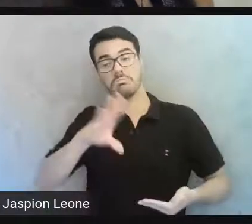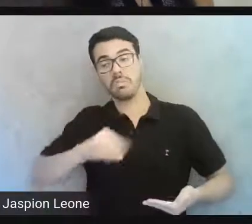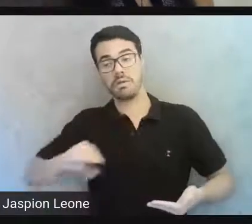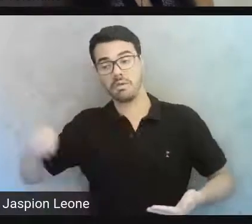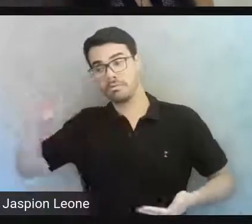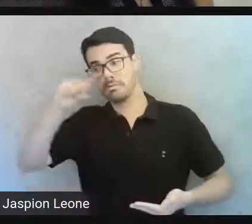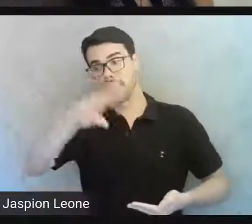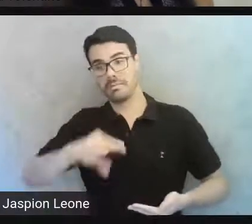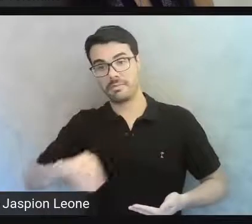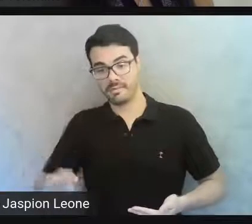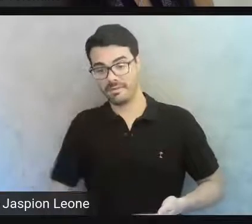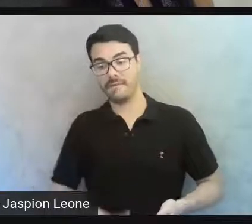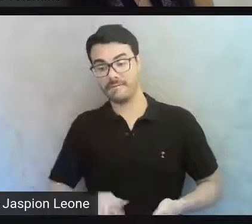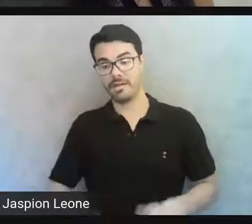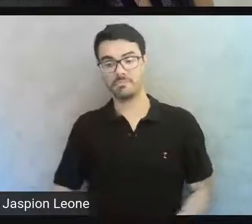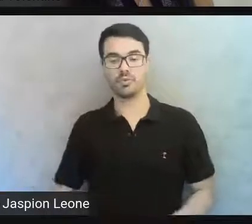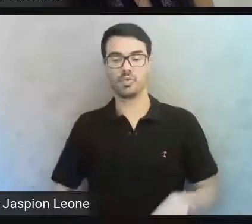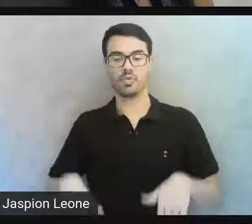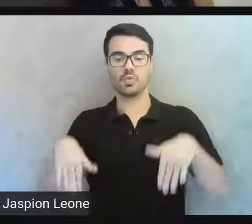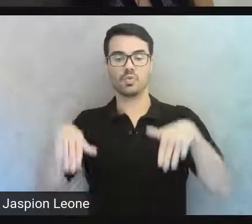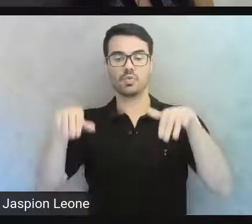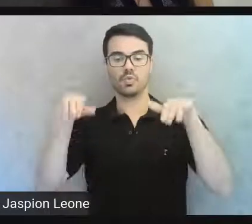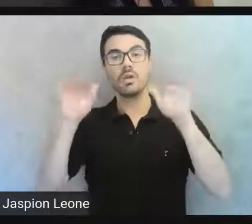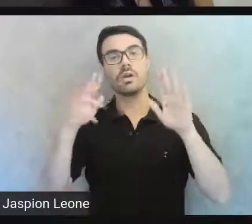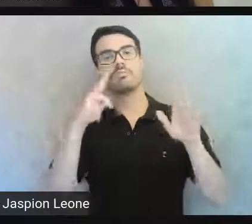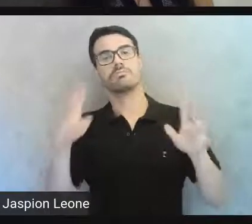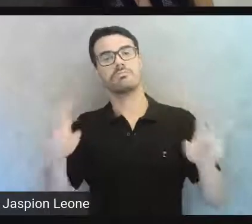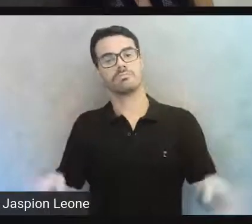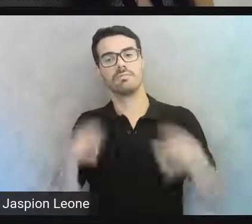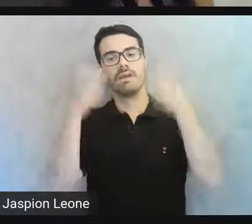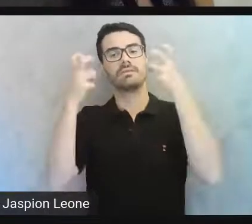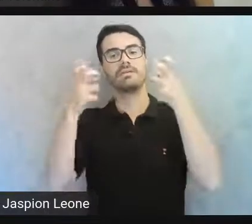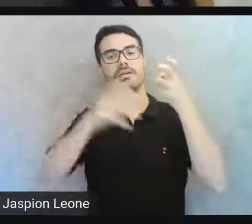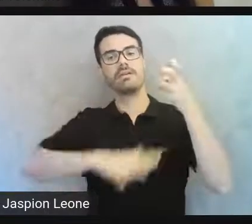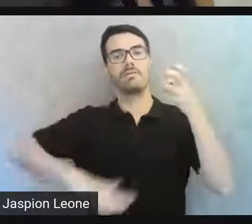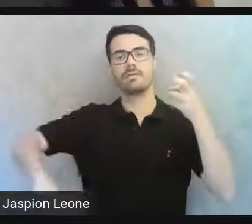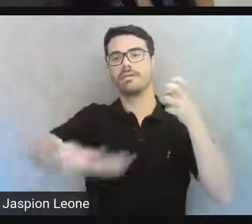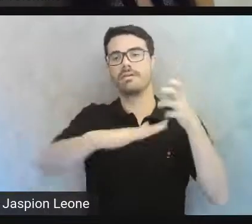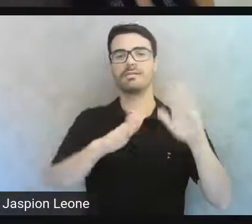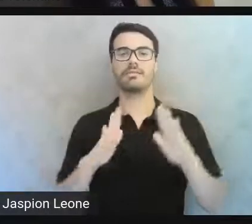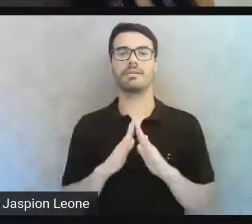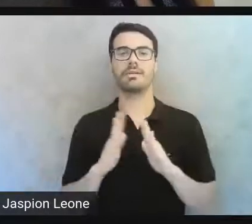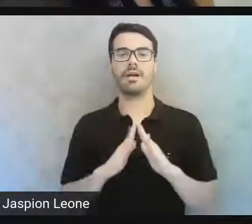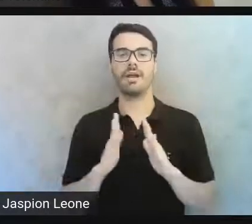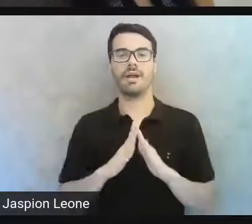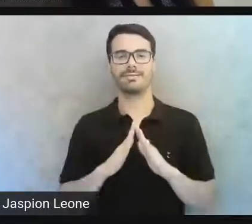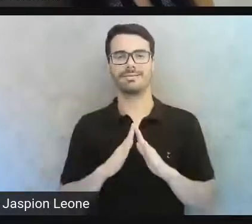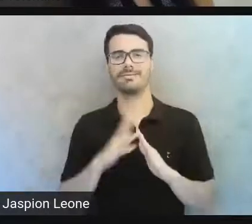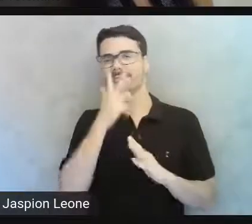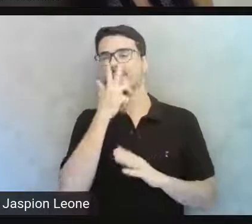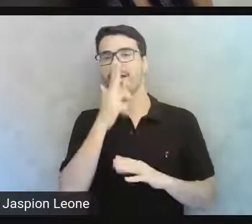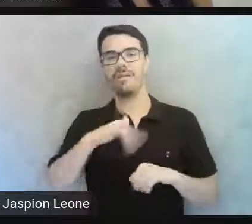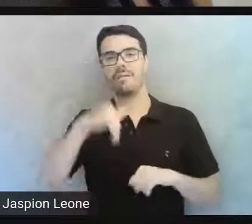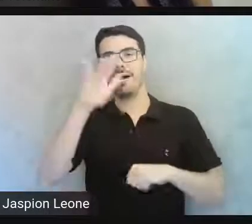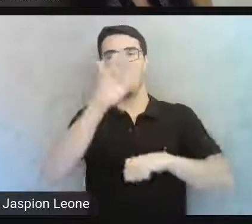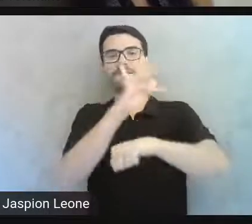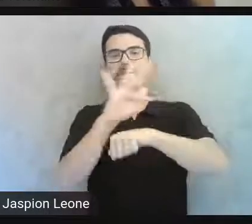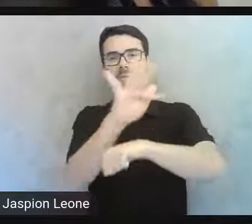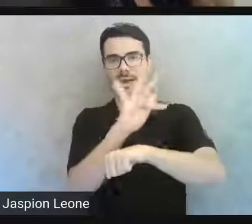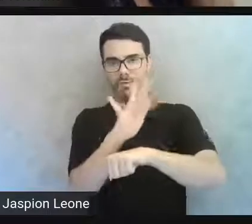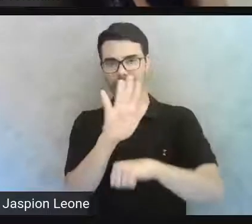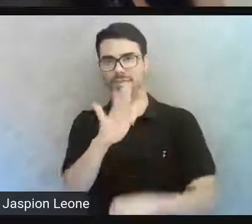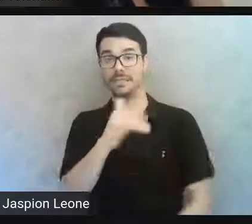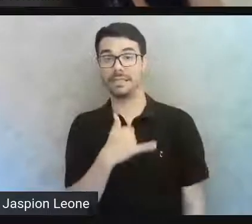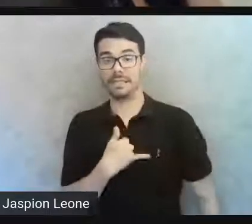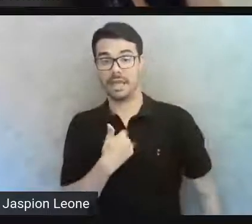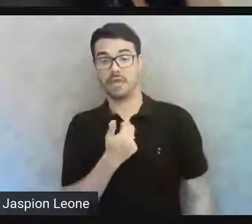medida que ele vai crescendo, aquele é o clima da casa dele, né? Agora, de uma forma mais formal, ali, quando a criança já tem uns 2 aninhos,